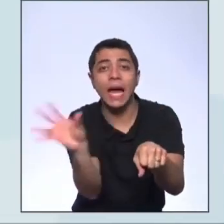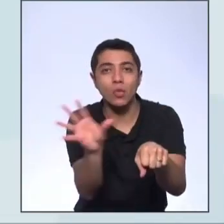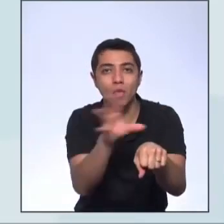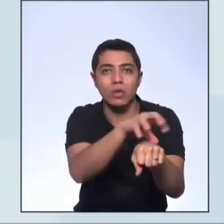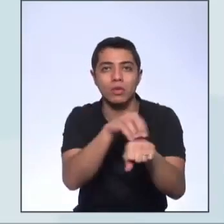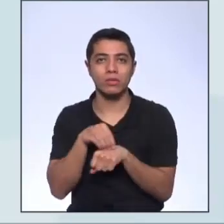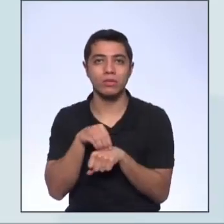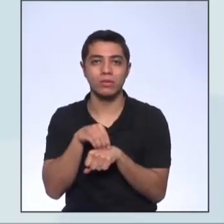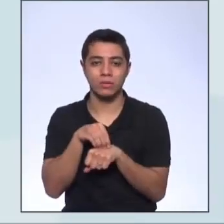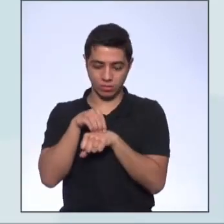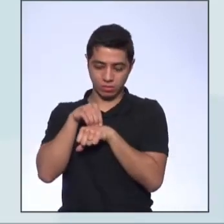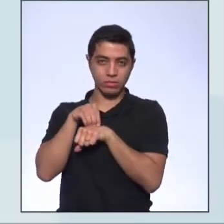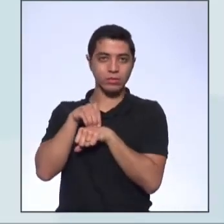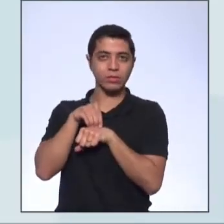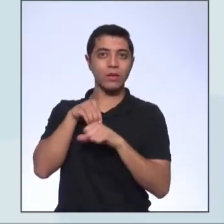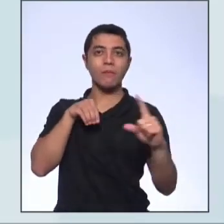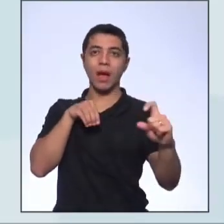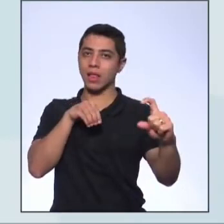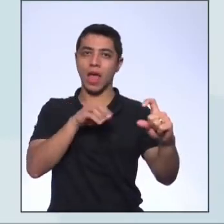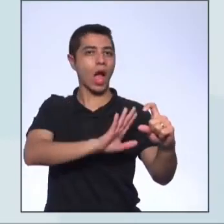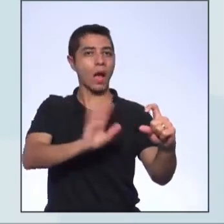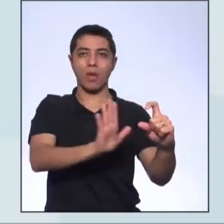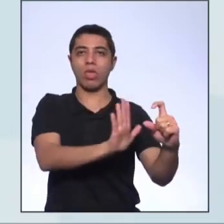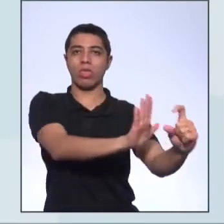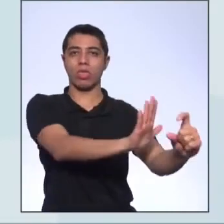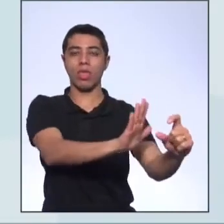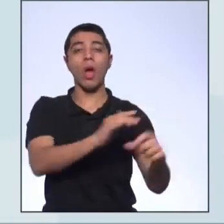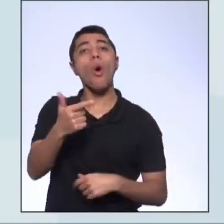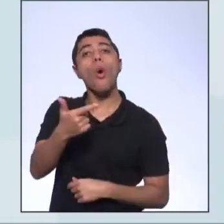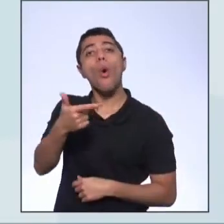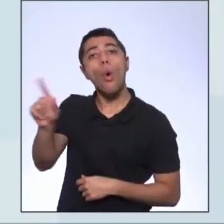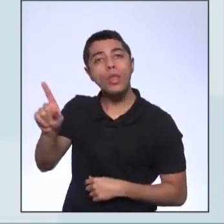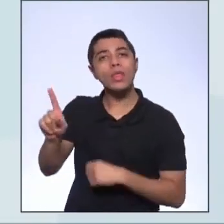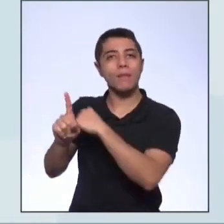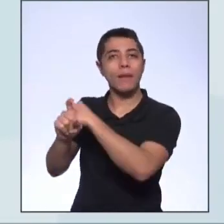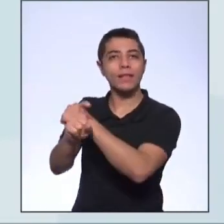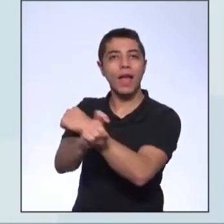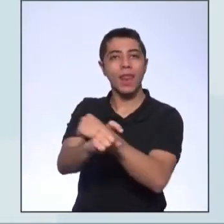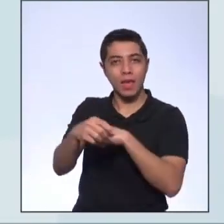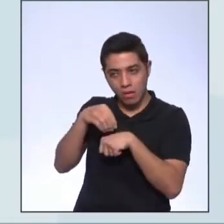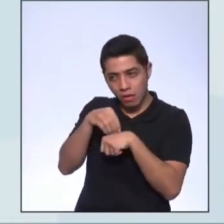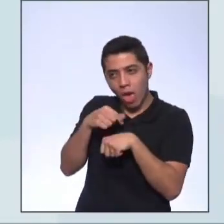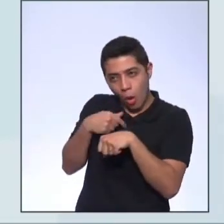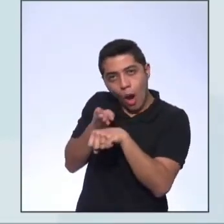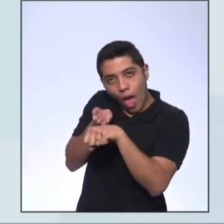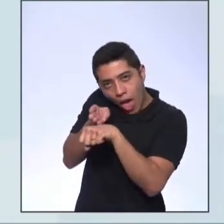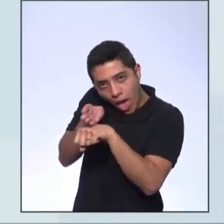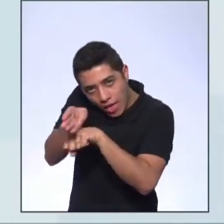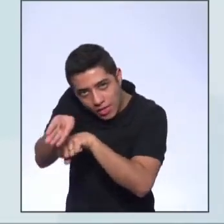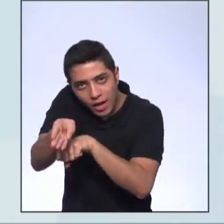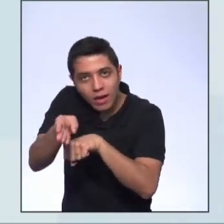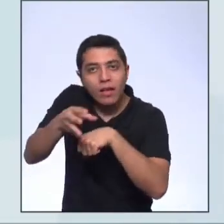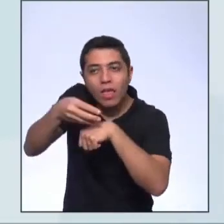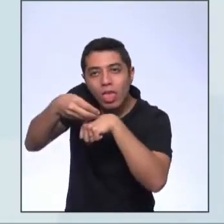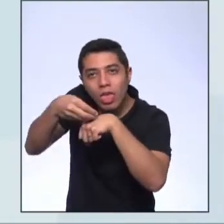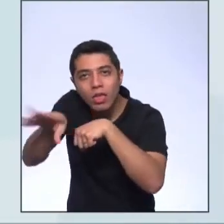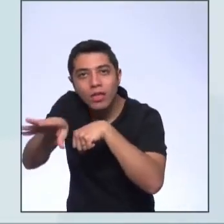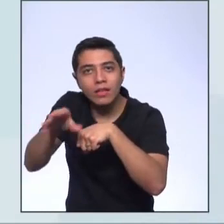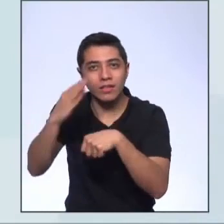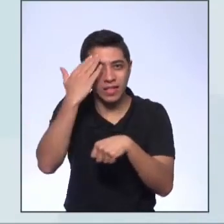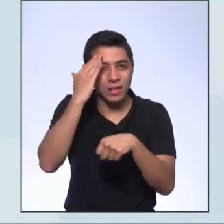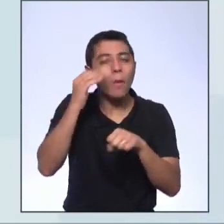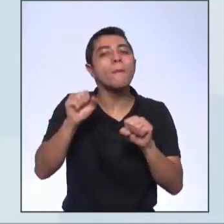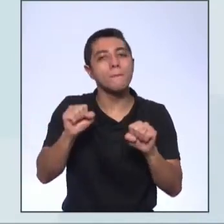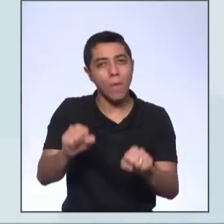bactéria junto, e aí passando de um indivíduo para o outro. Formas de nutrição de bactérias. Então, como eu falei,